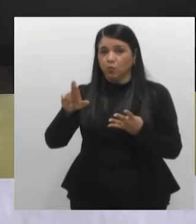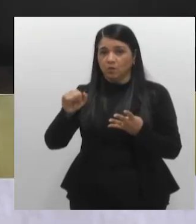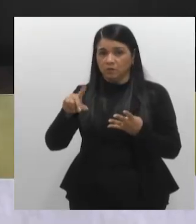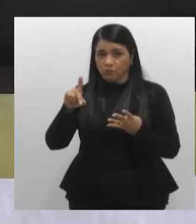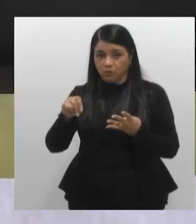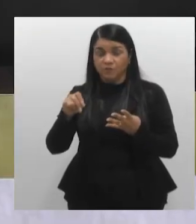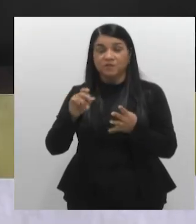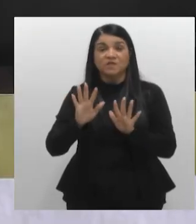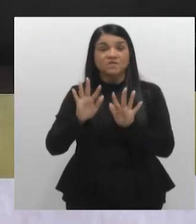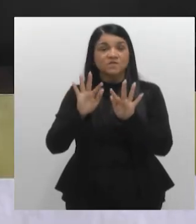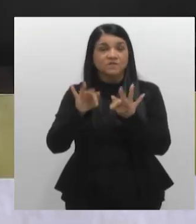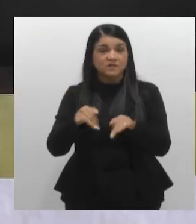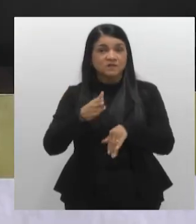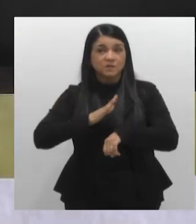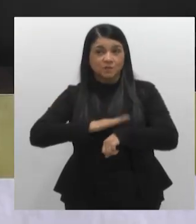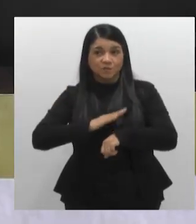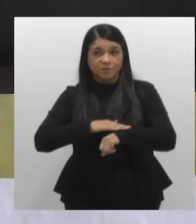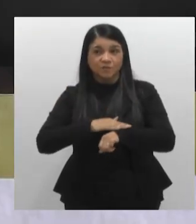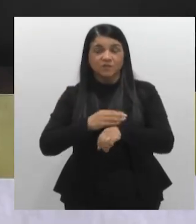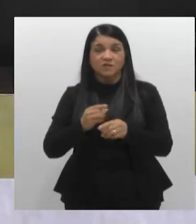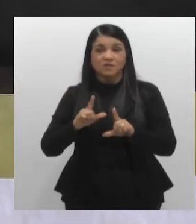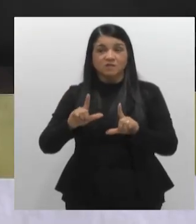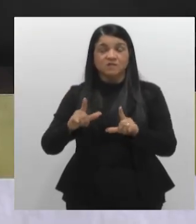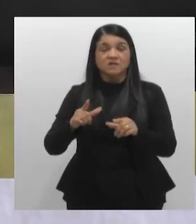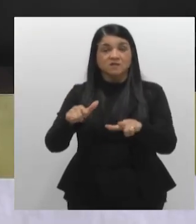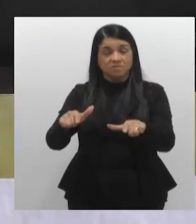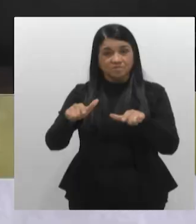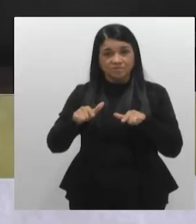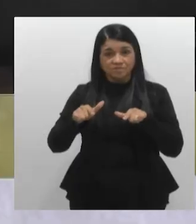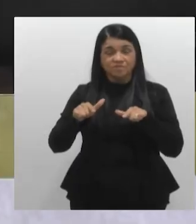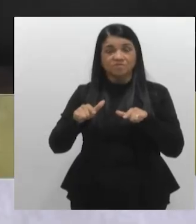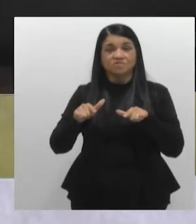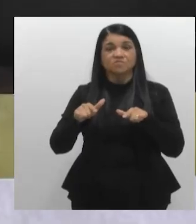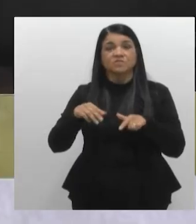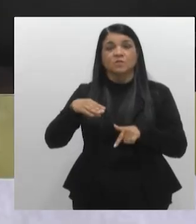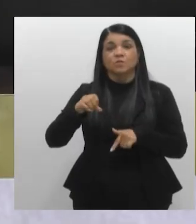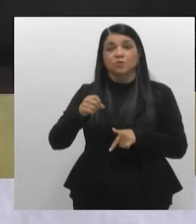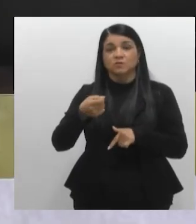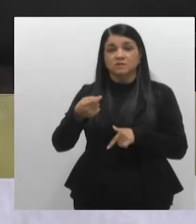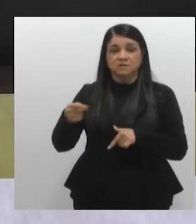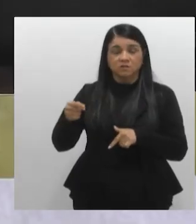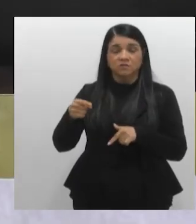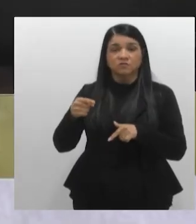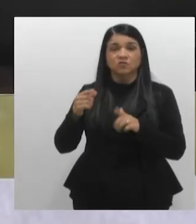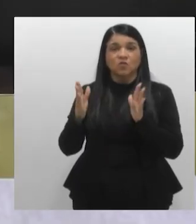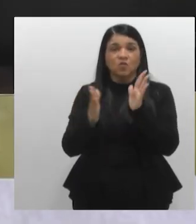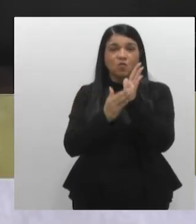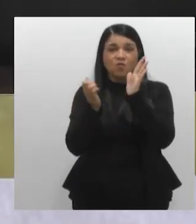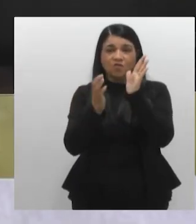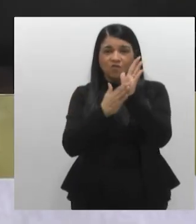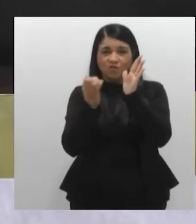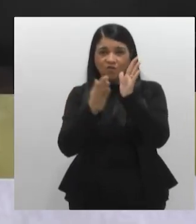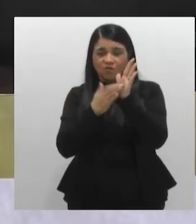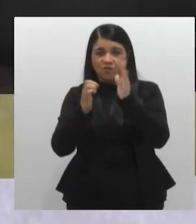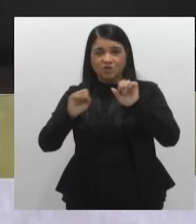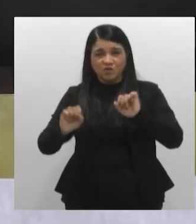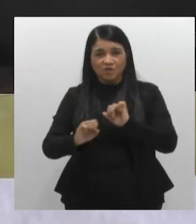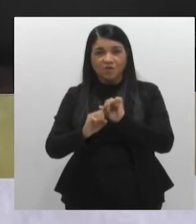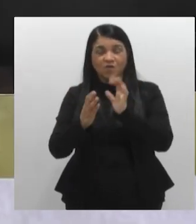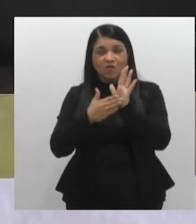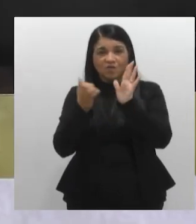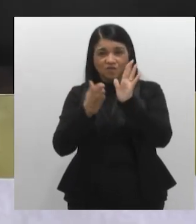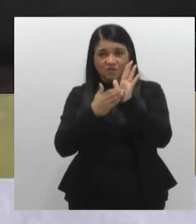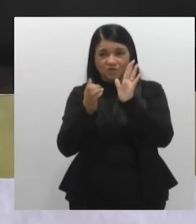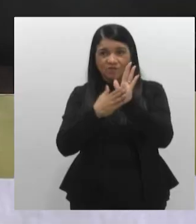esse momento, nós estamos entregando também uma moção de louvor e de aplausos ao nosso querido Dom Orani, na verdade, para a Arquidiocese do Rio de